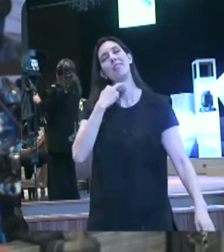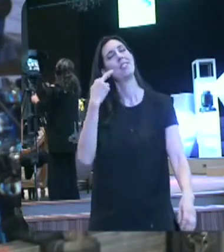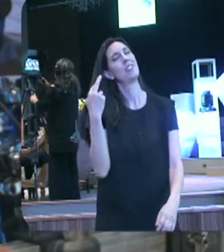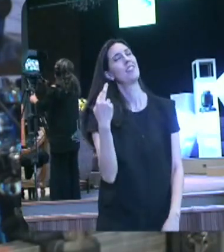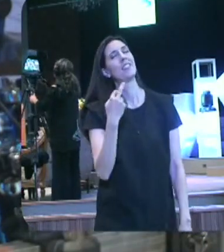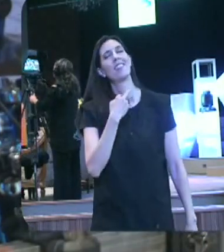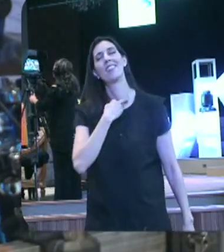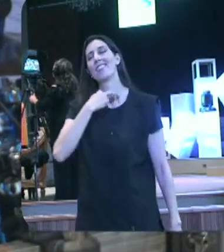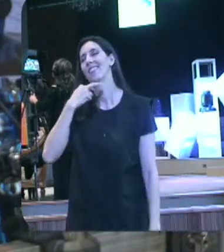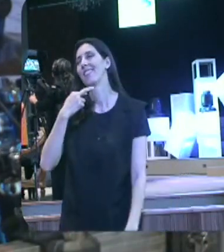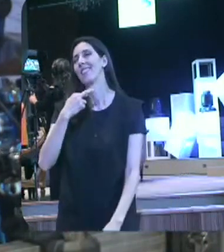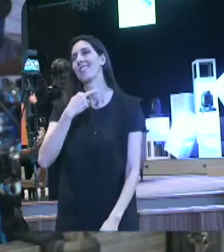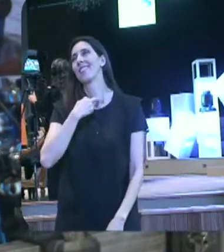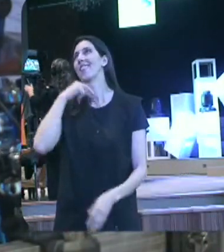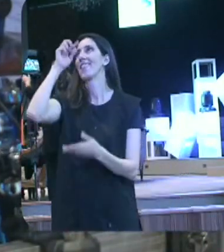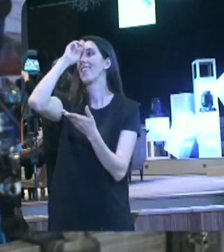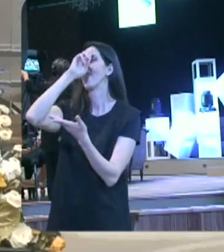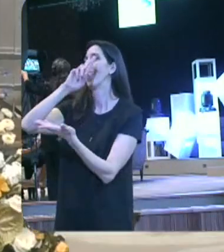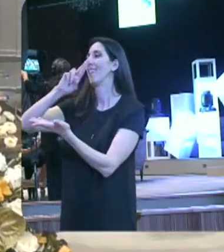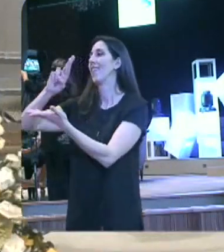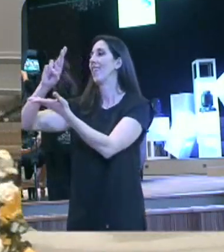afago,